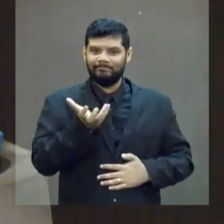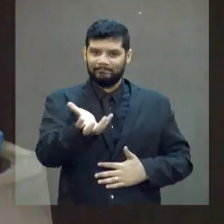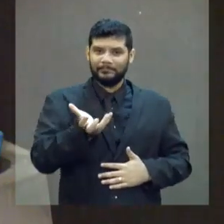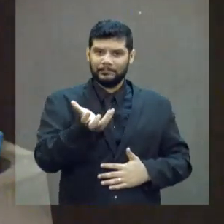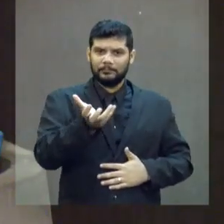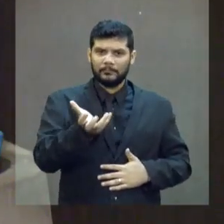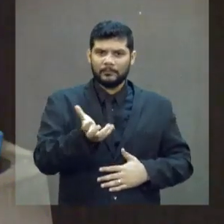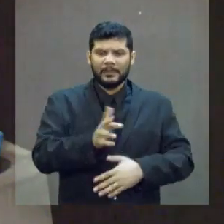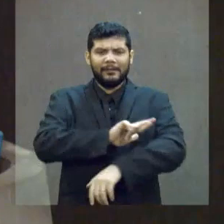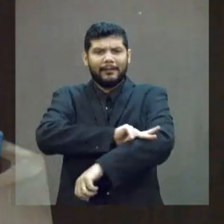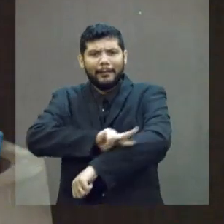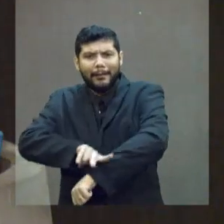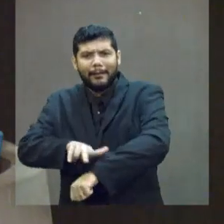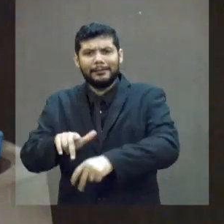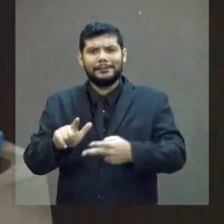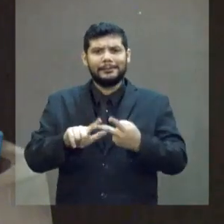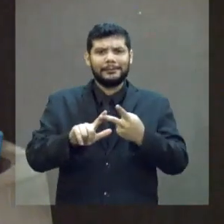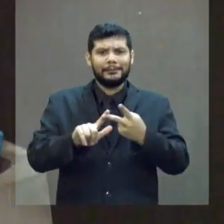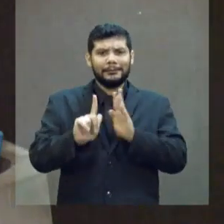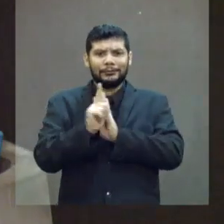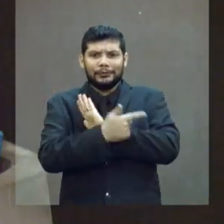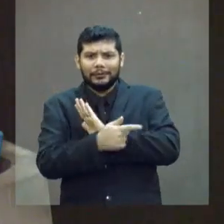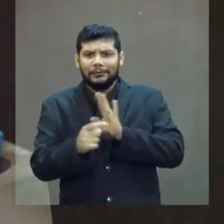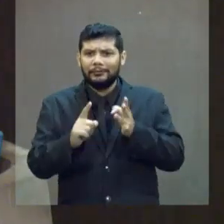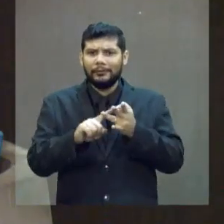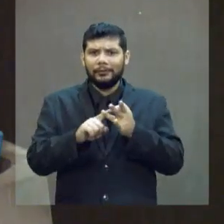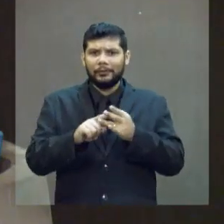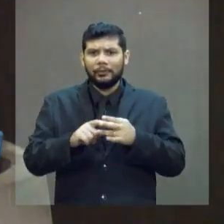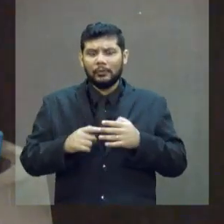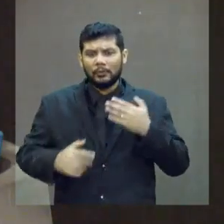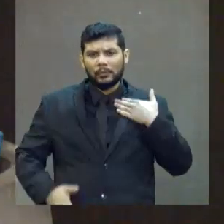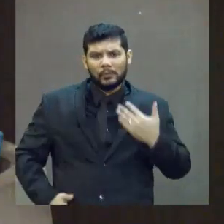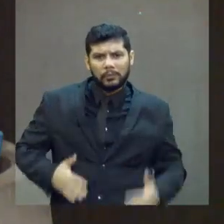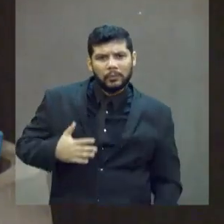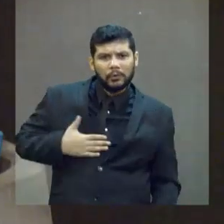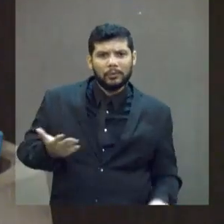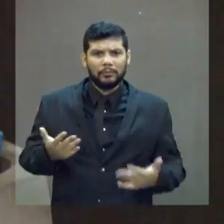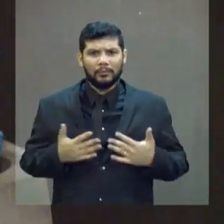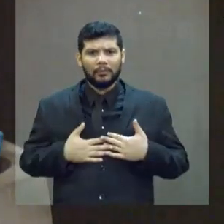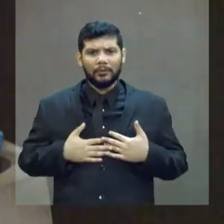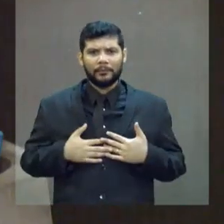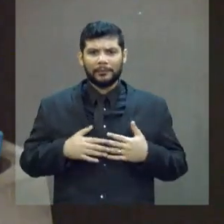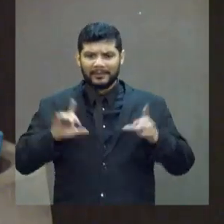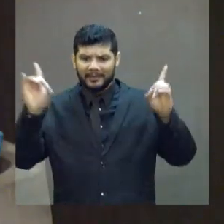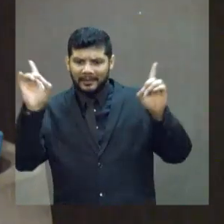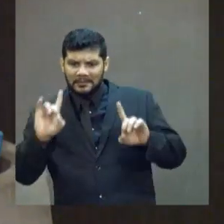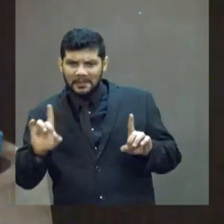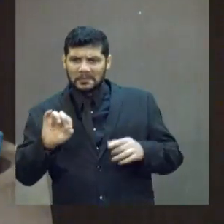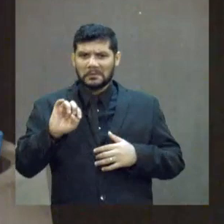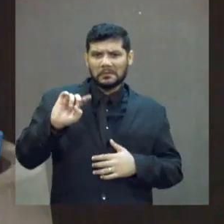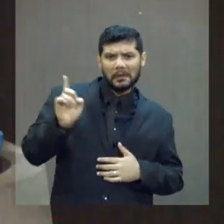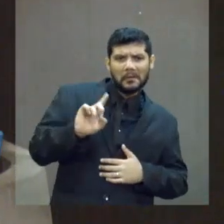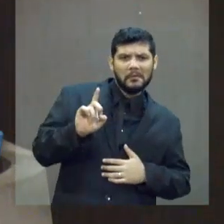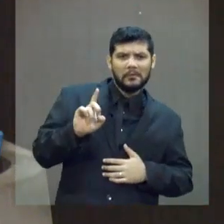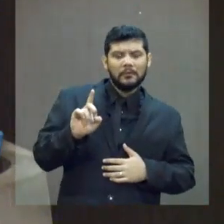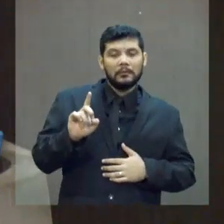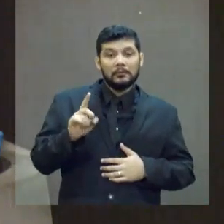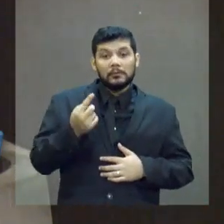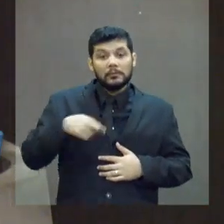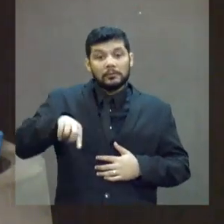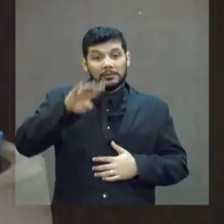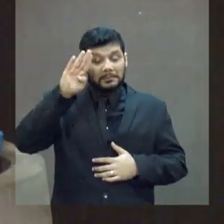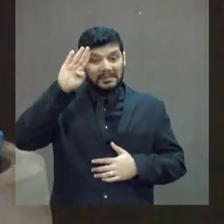de raça, gênero, orientação sexual, condição física, de ser ou não pessoa com deficiência. Queremos uma sociedade